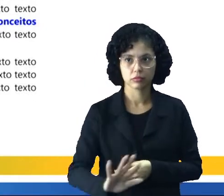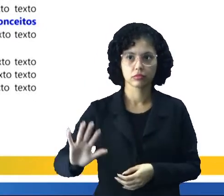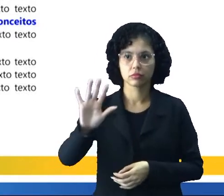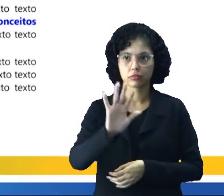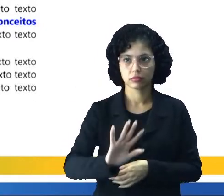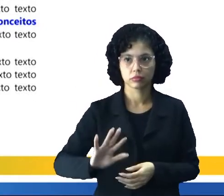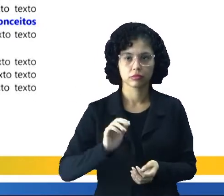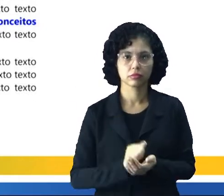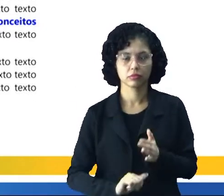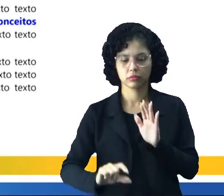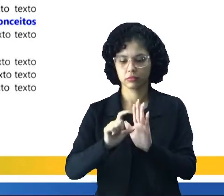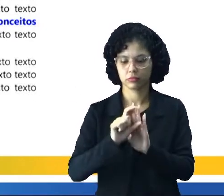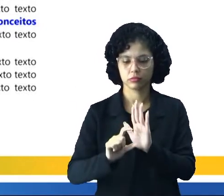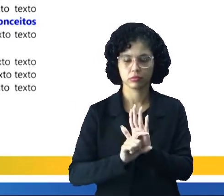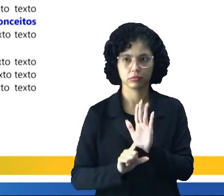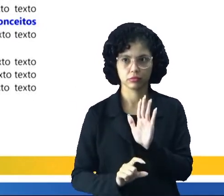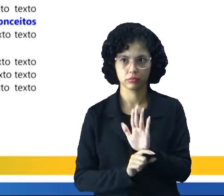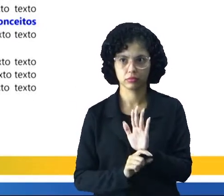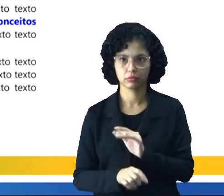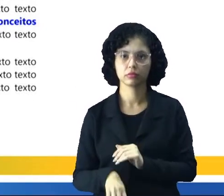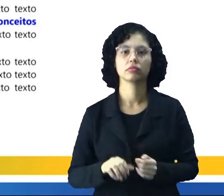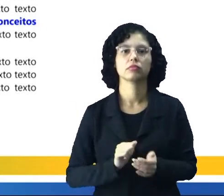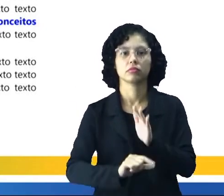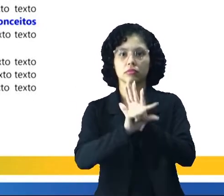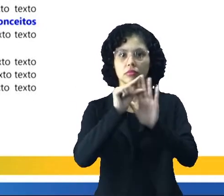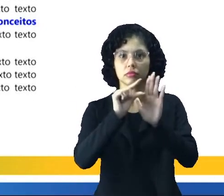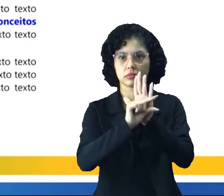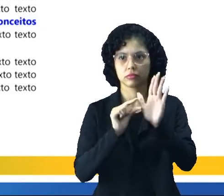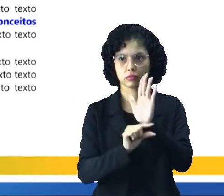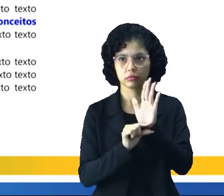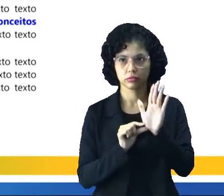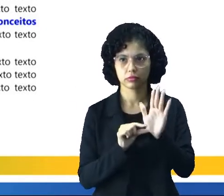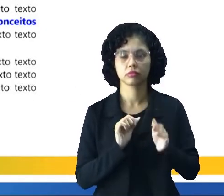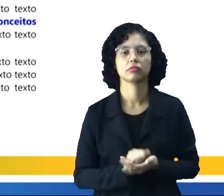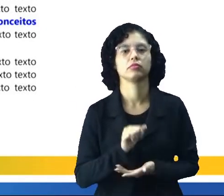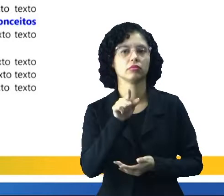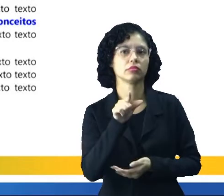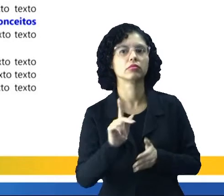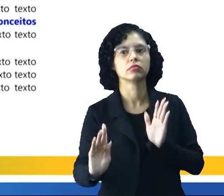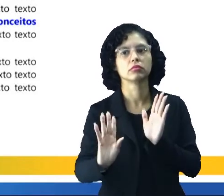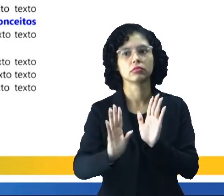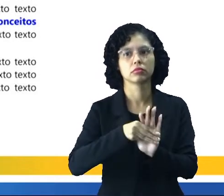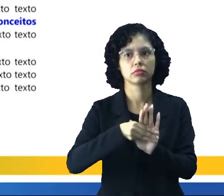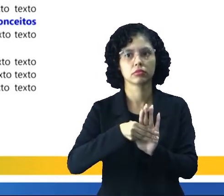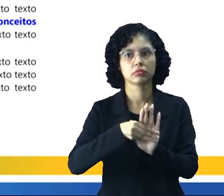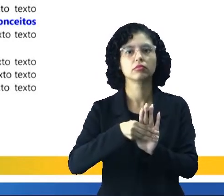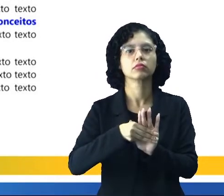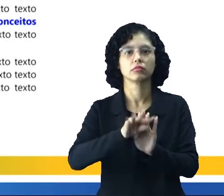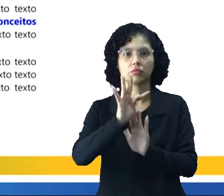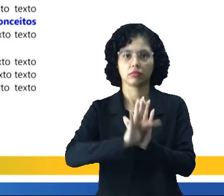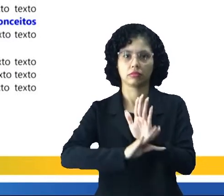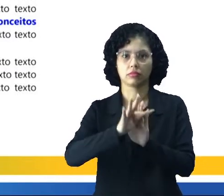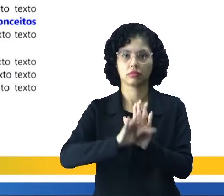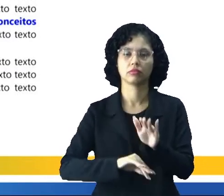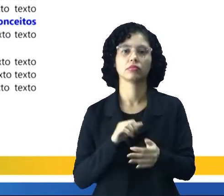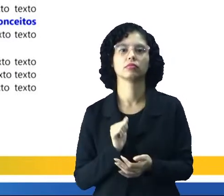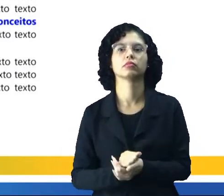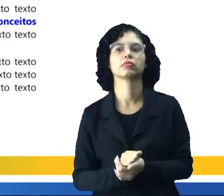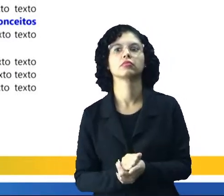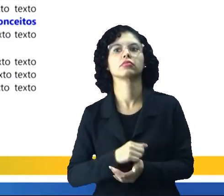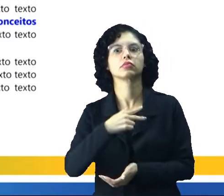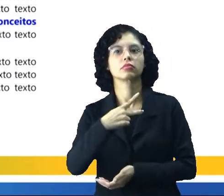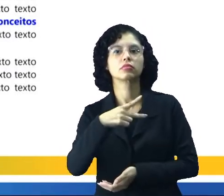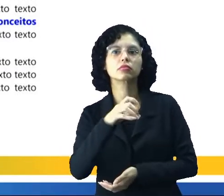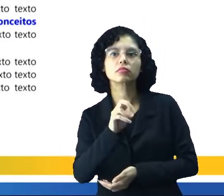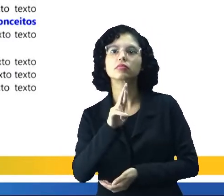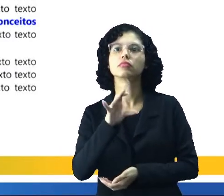entre parágrafos, quanto períodos ou trechos específicos de ideias. Aí você colocou lá seu texto, né? E aí,